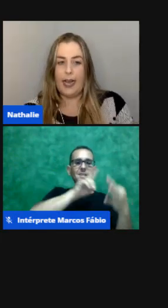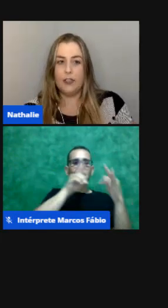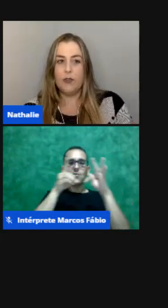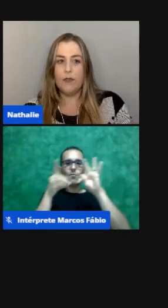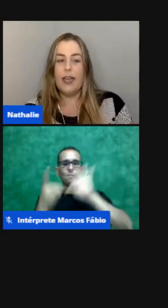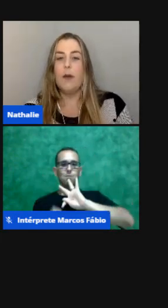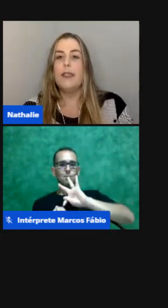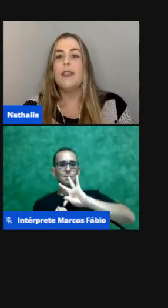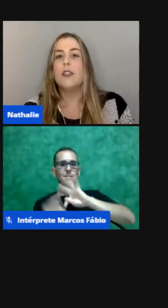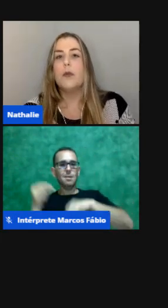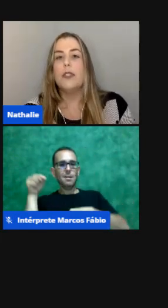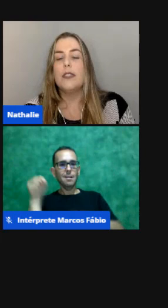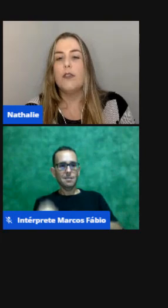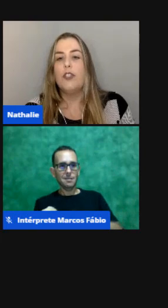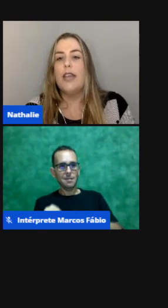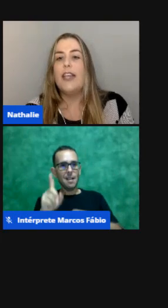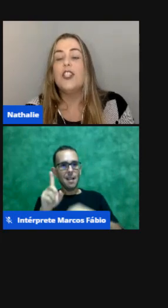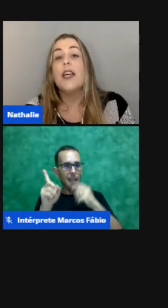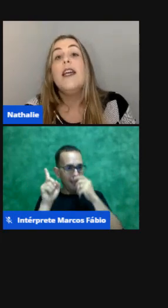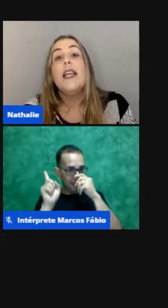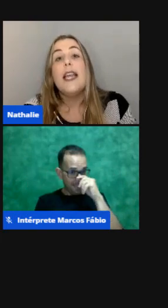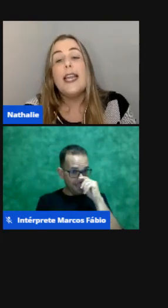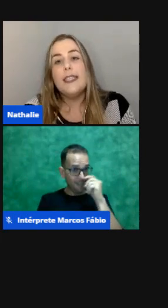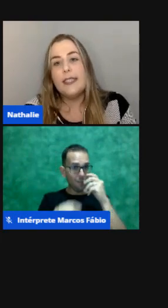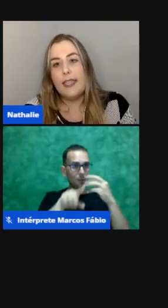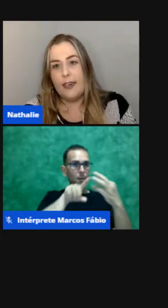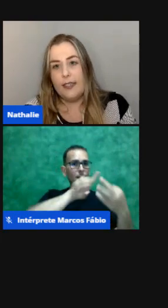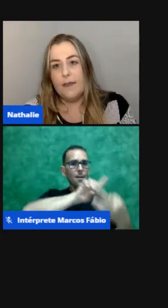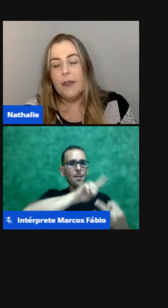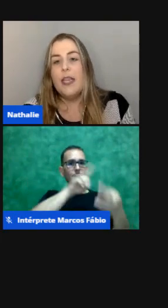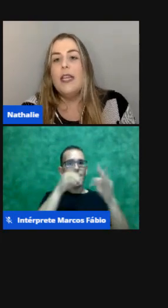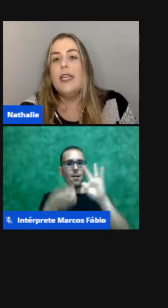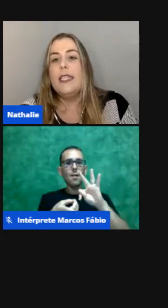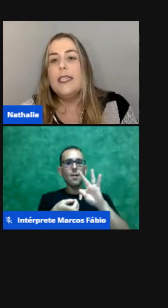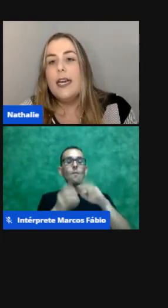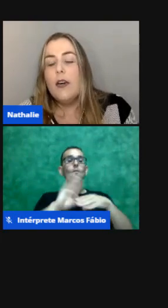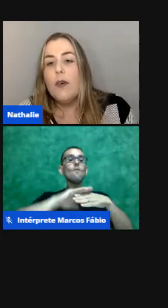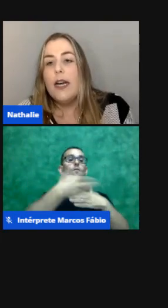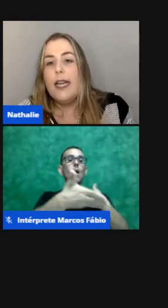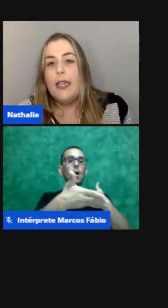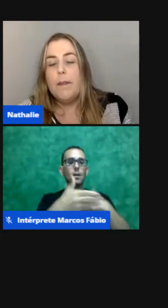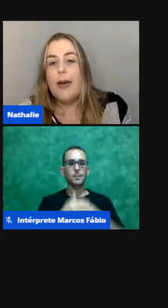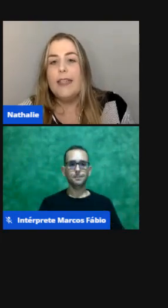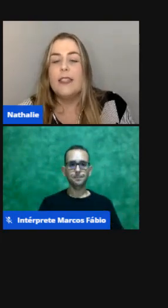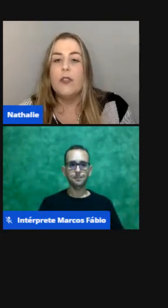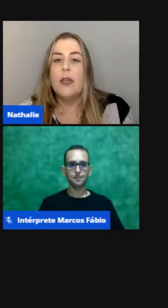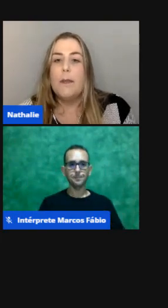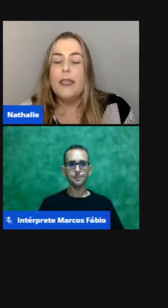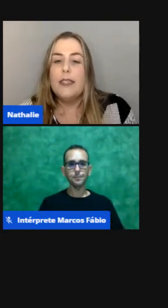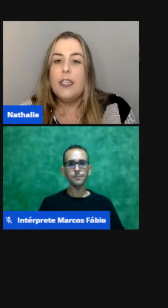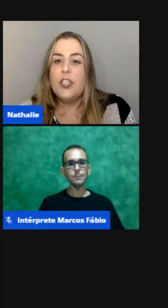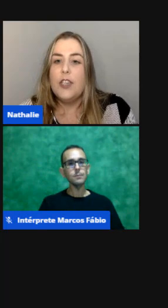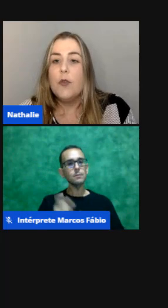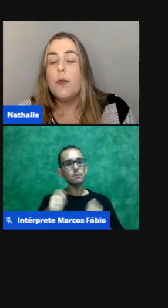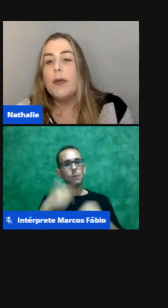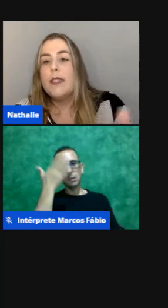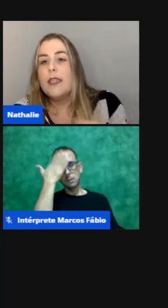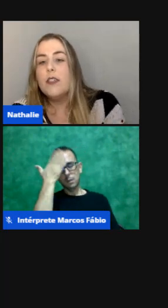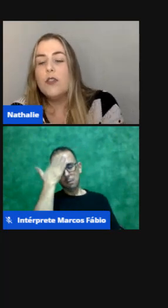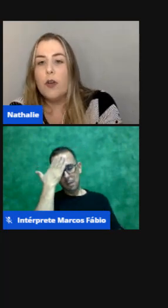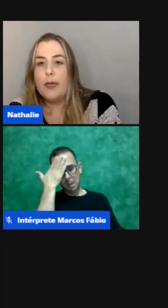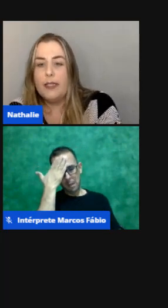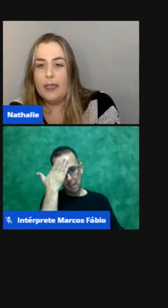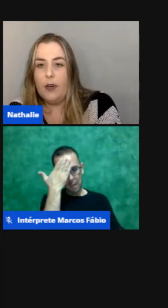Nesse caso, é uma transposição didática externa. Então, ele passa o saber científico por